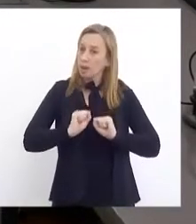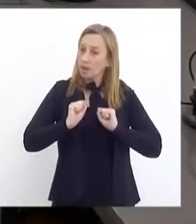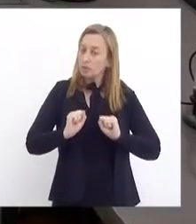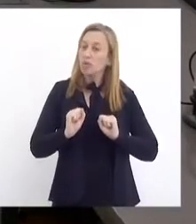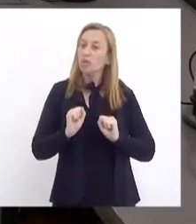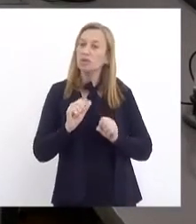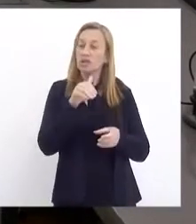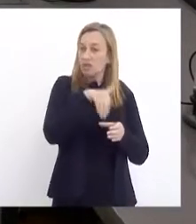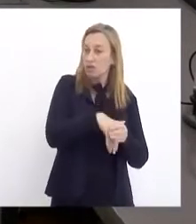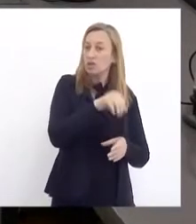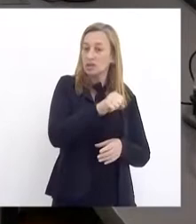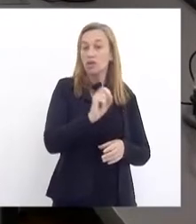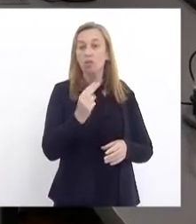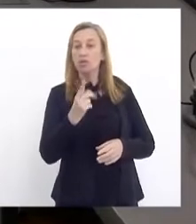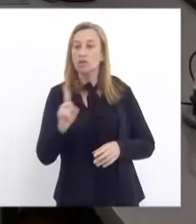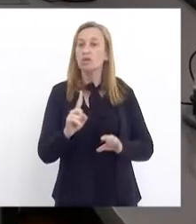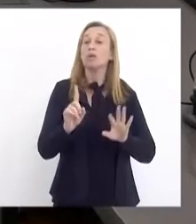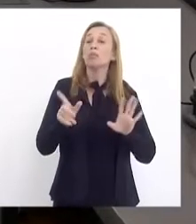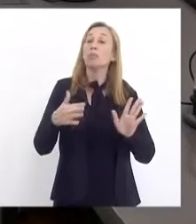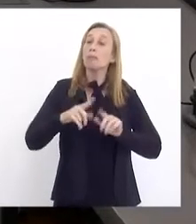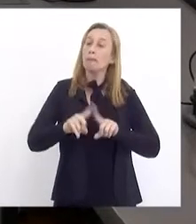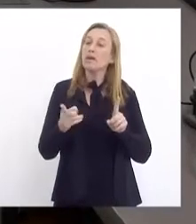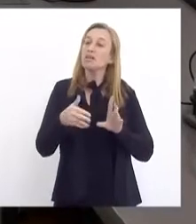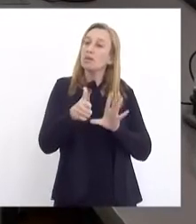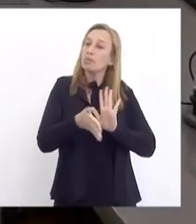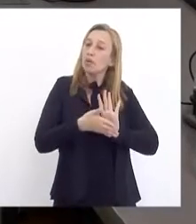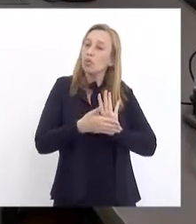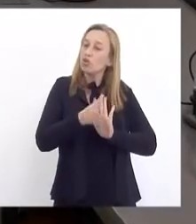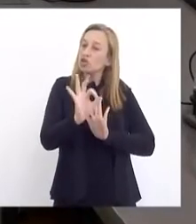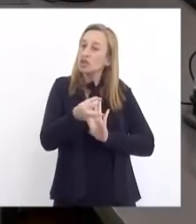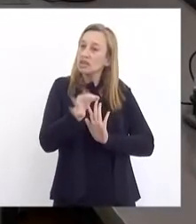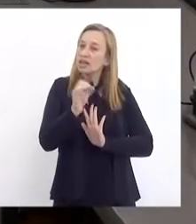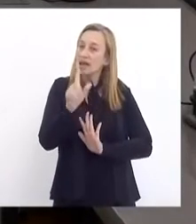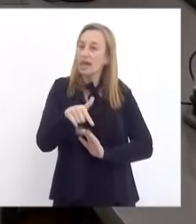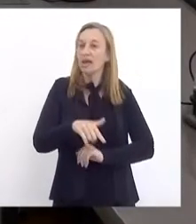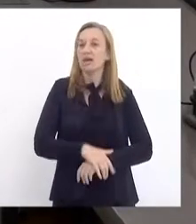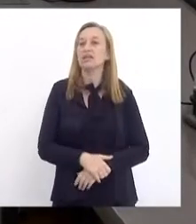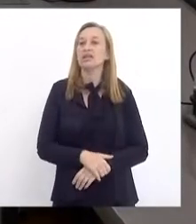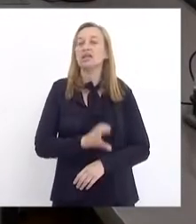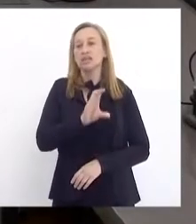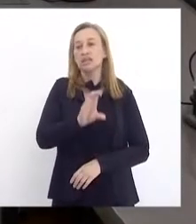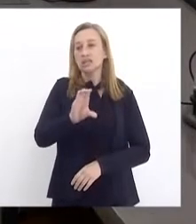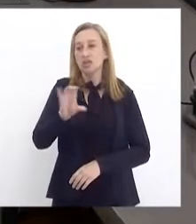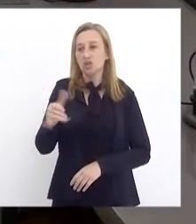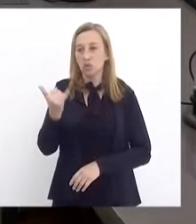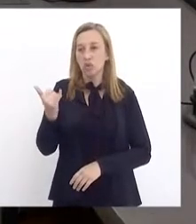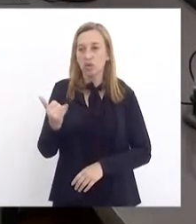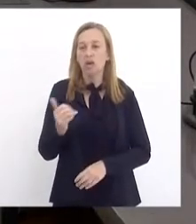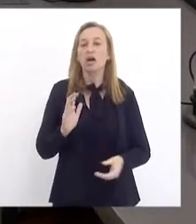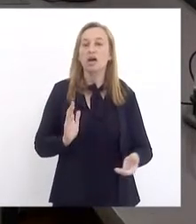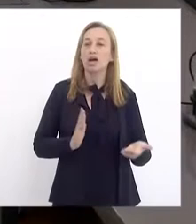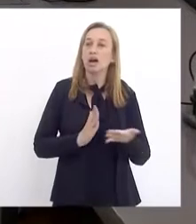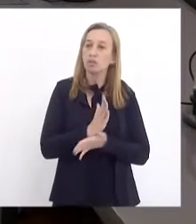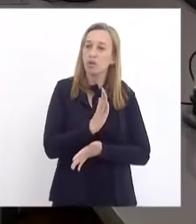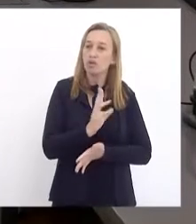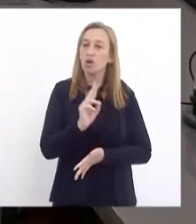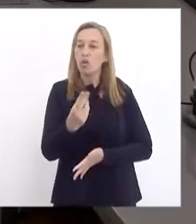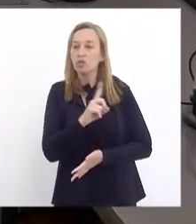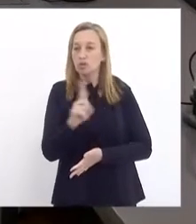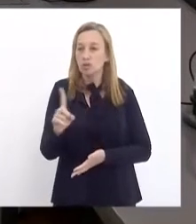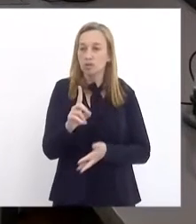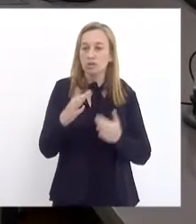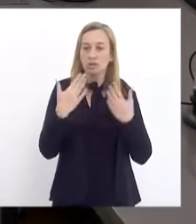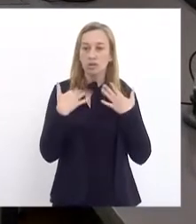que vote, é isso. Mas o que eu estou propondo numa questão de forma é, na CCJ, a aprovação ou não da